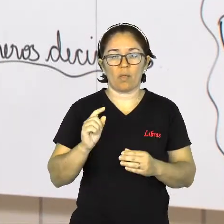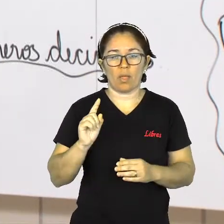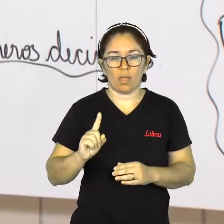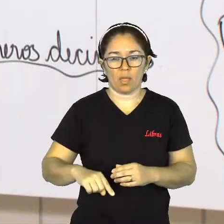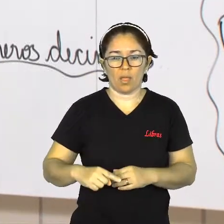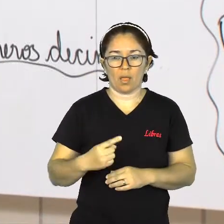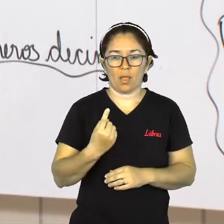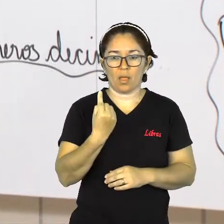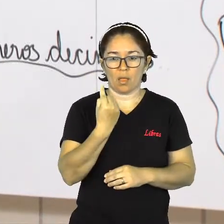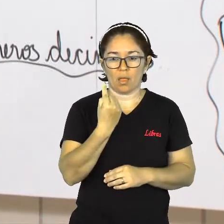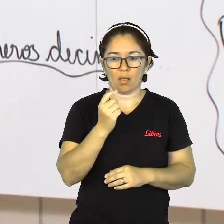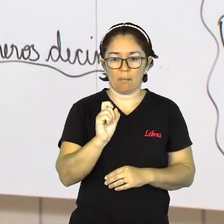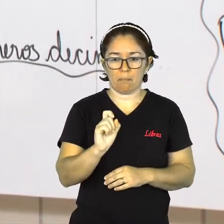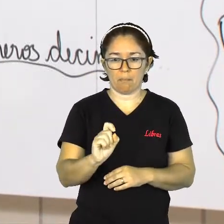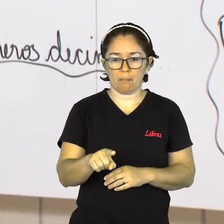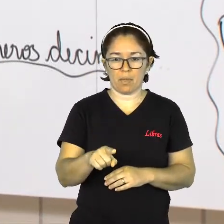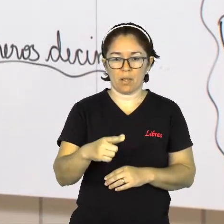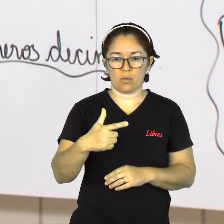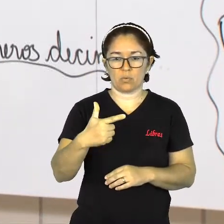1235